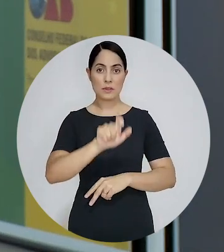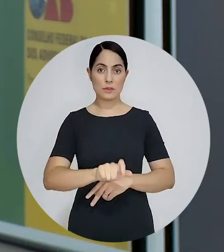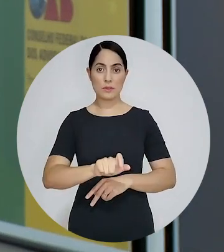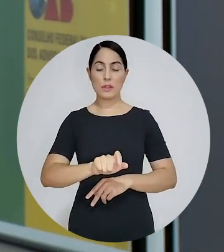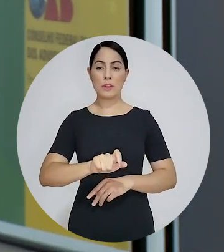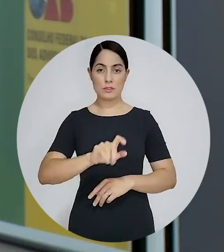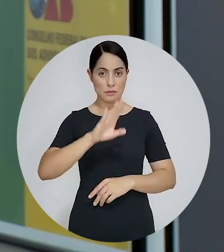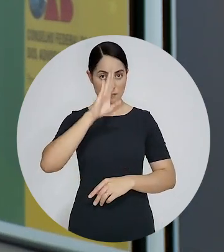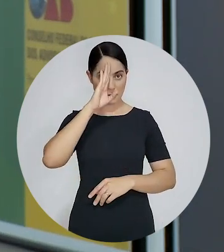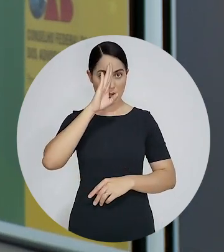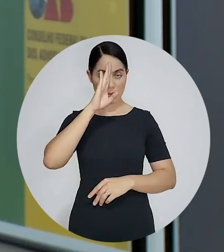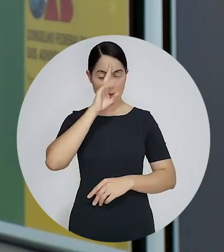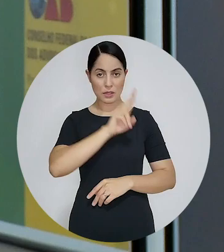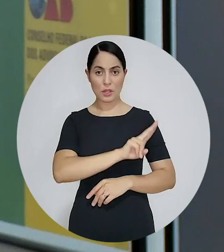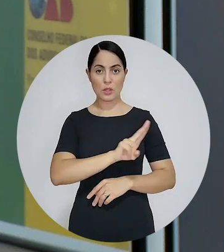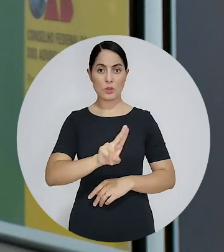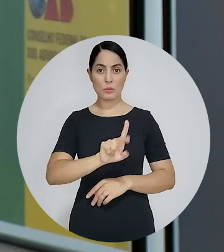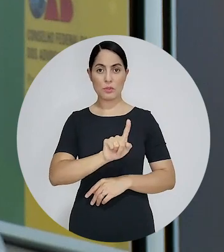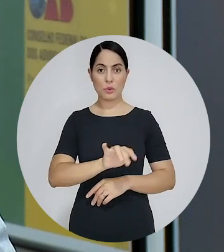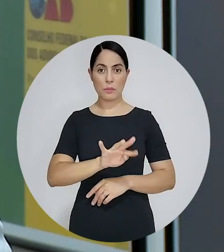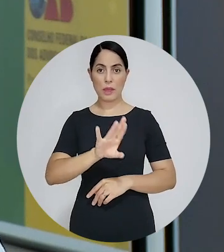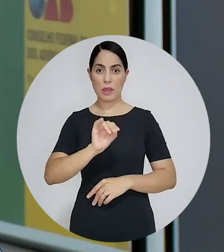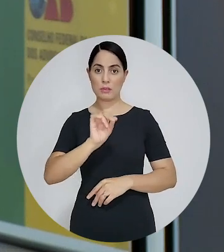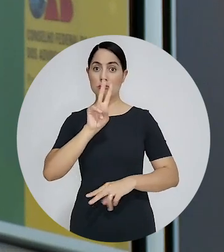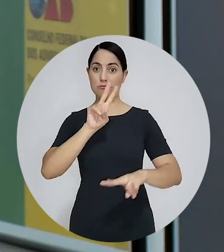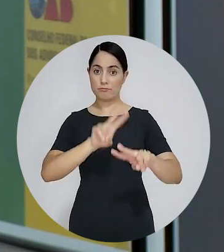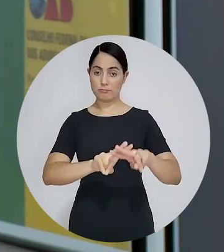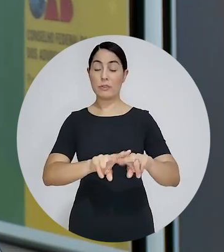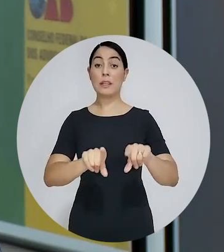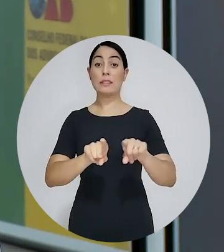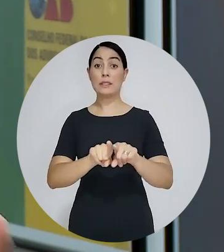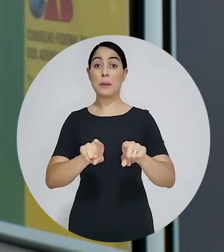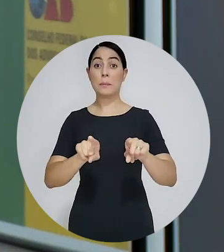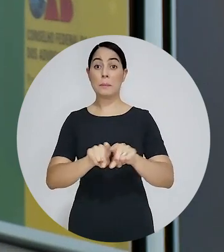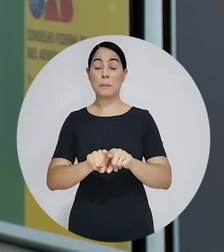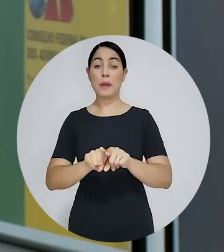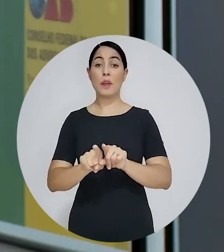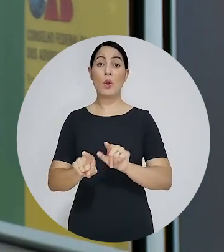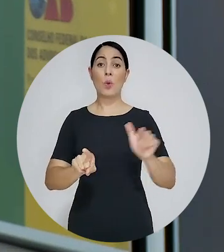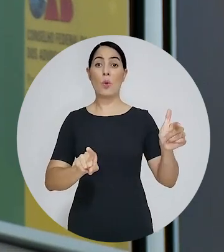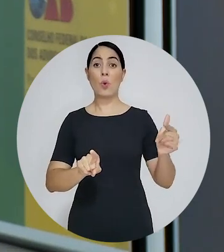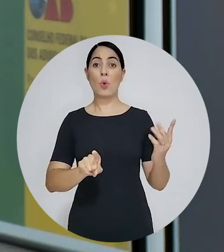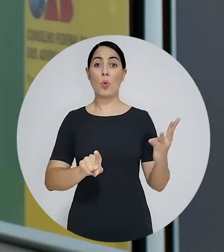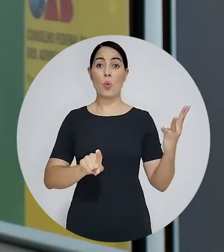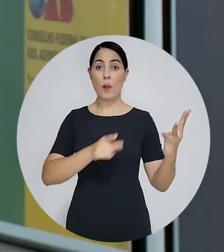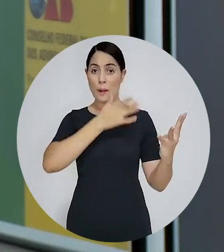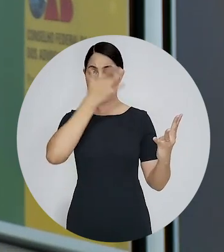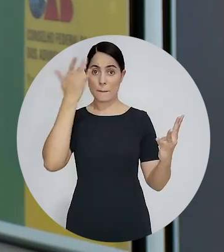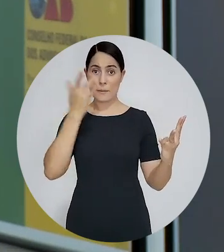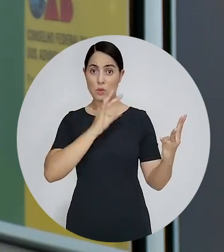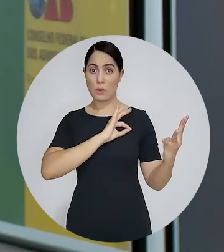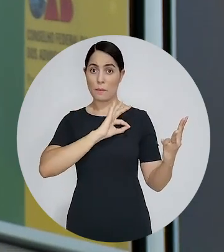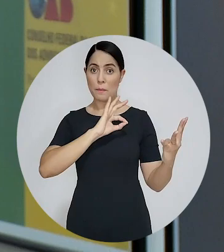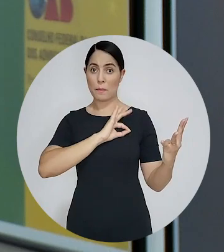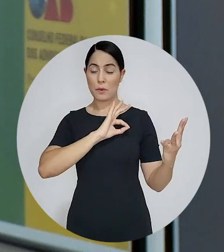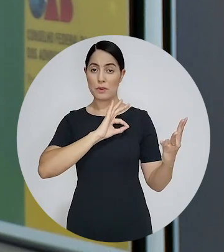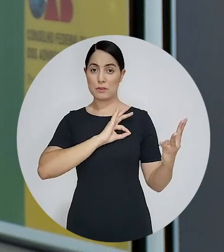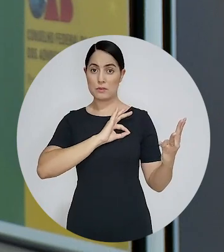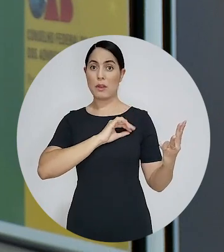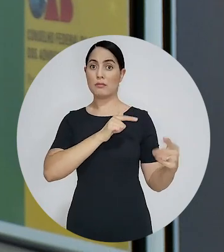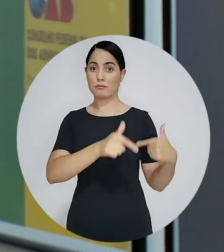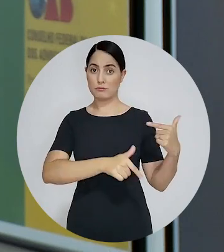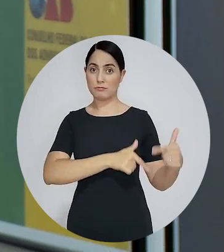Goiás, Gilberto Borges da Costa, e determinou ainda o afastamento cautelar de outros 4 policiais